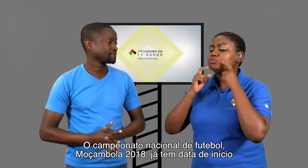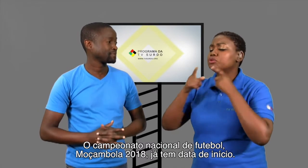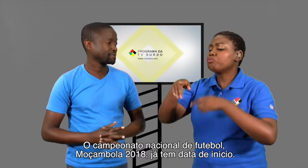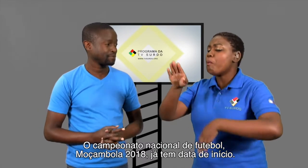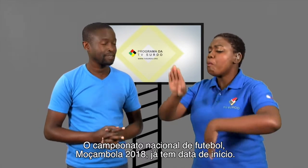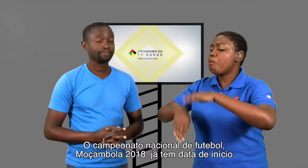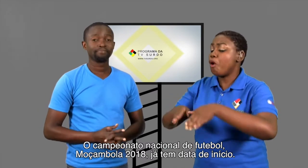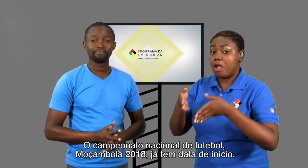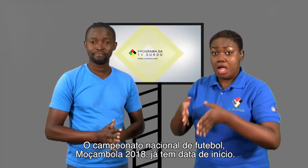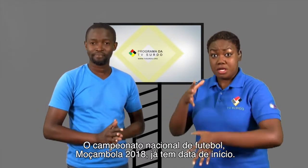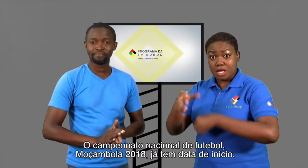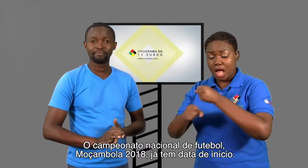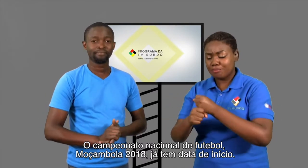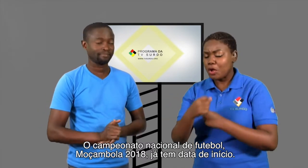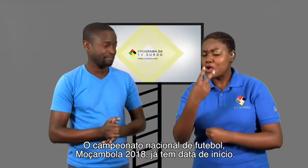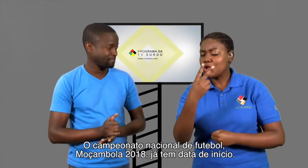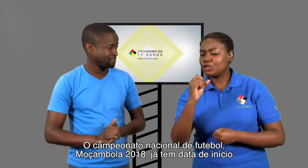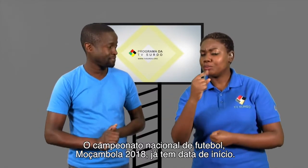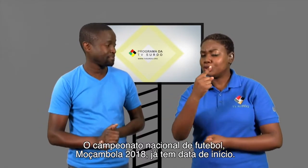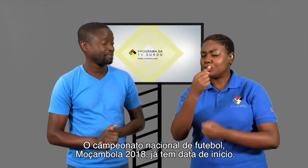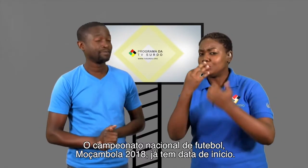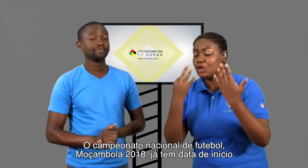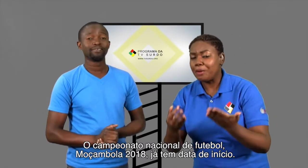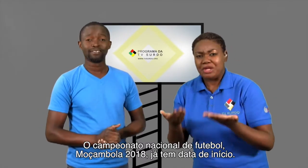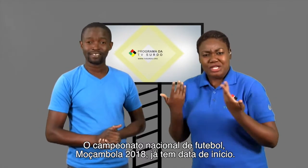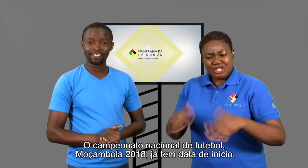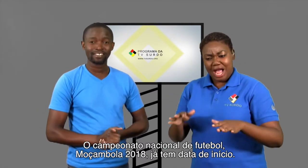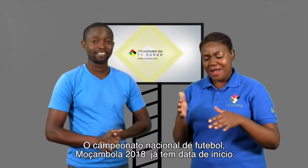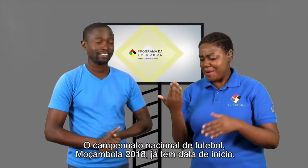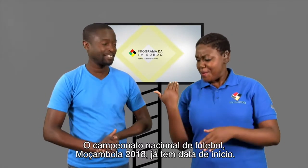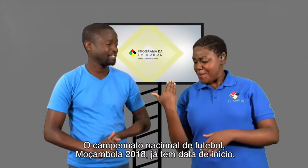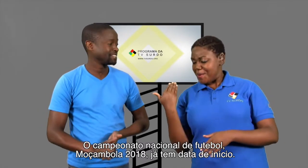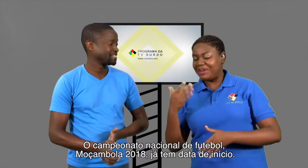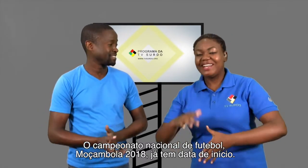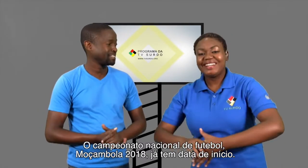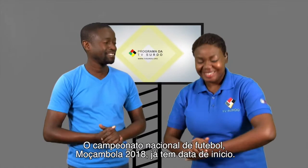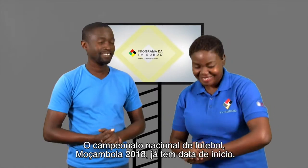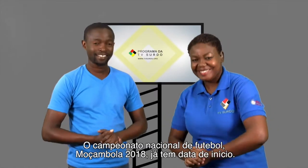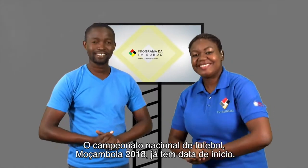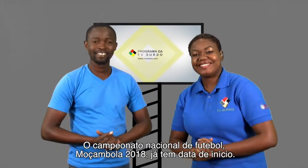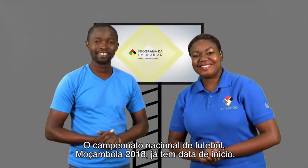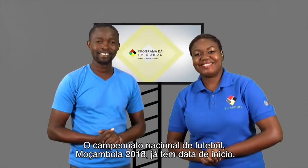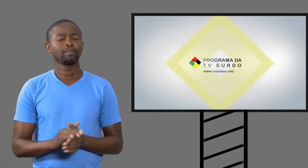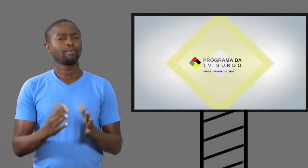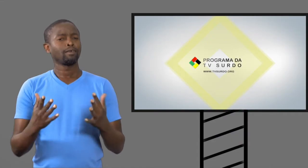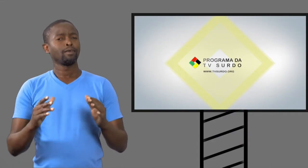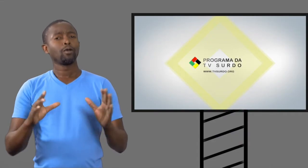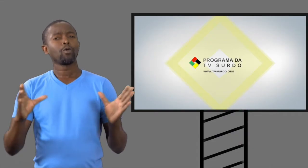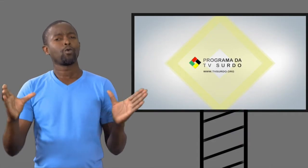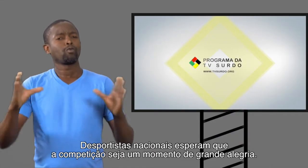Campeonato Nacional de Futebol Moçambola 2018 já tem data de início.